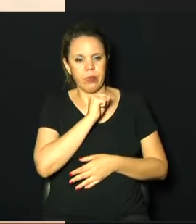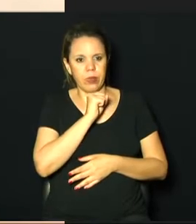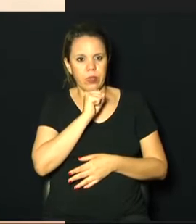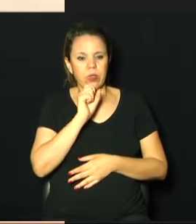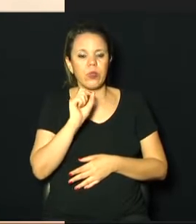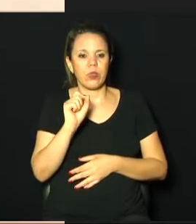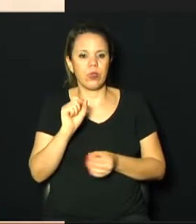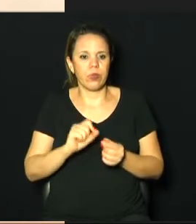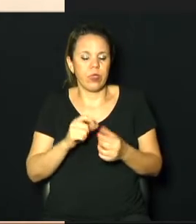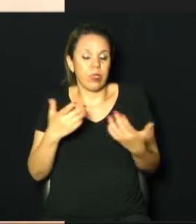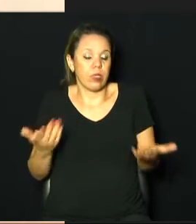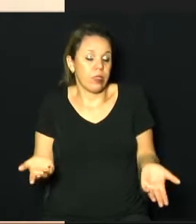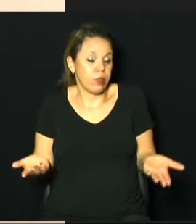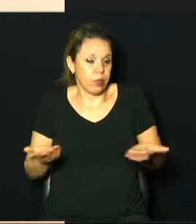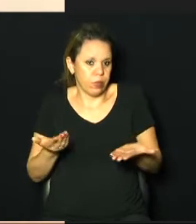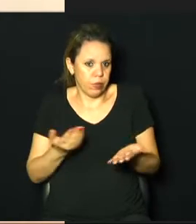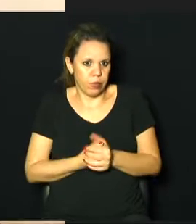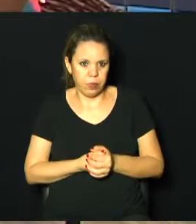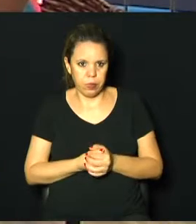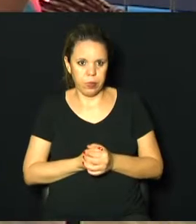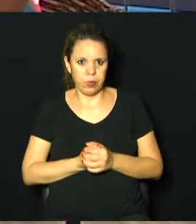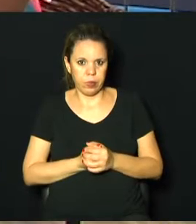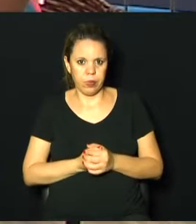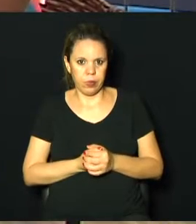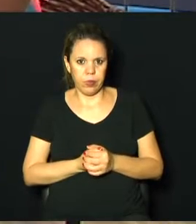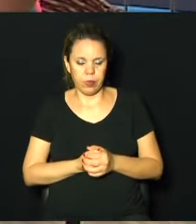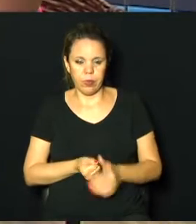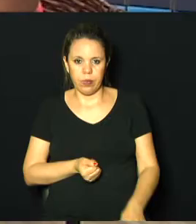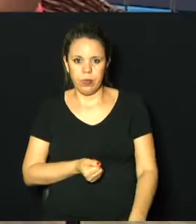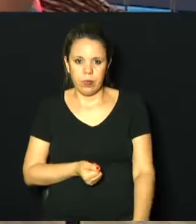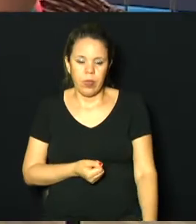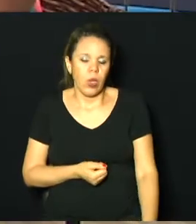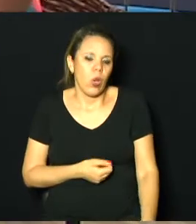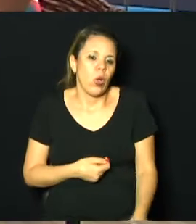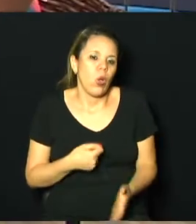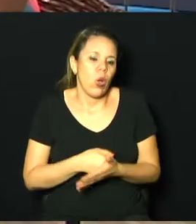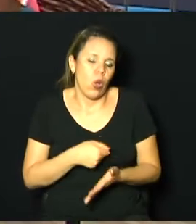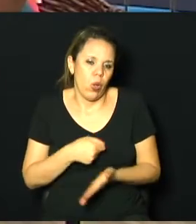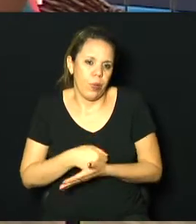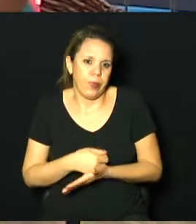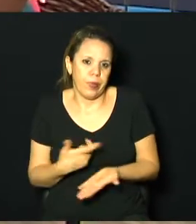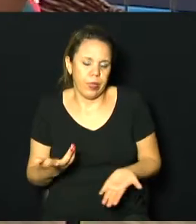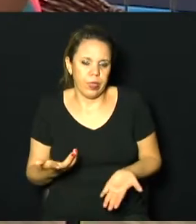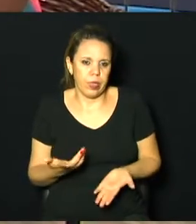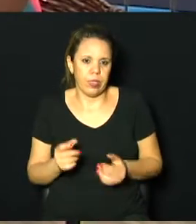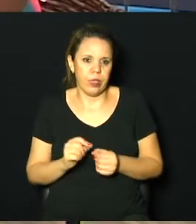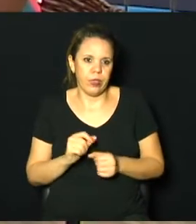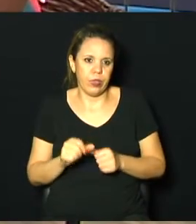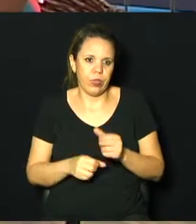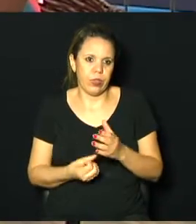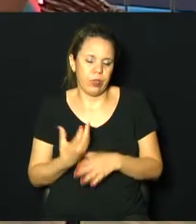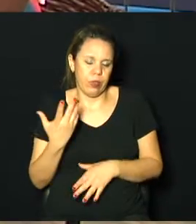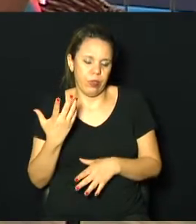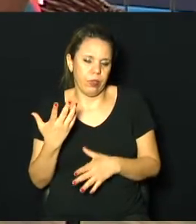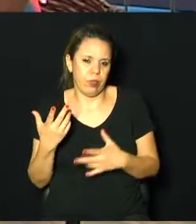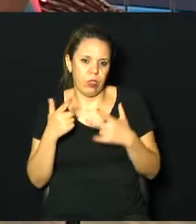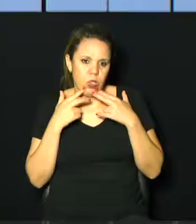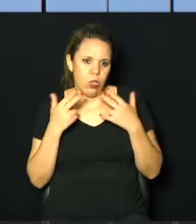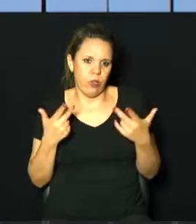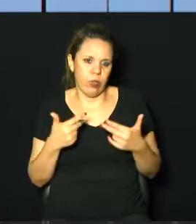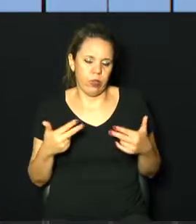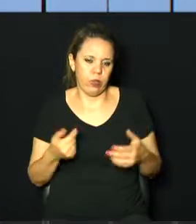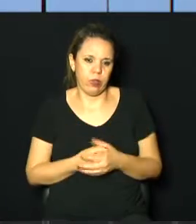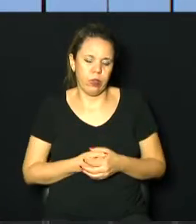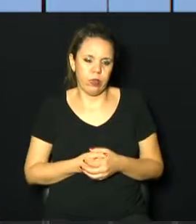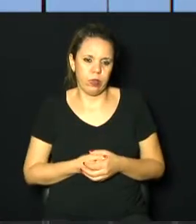bruscamente. O que nós vamos fazer agora? A gente é A gente se obrigado a se questiona, e agora? reinventar. É. Obrigada a se reinventar.